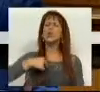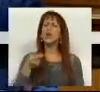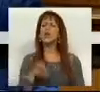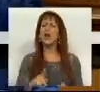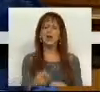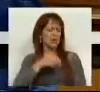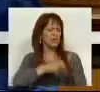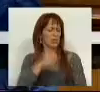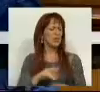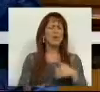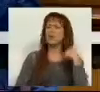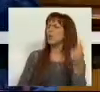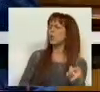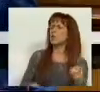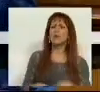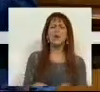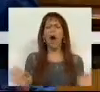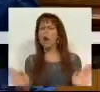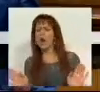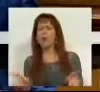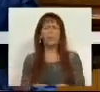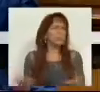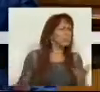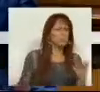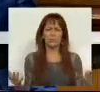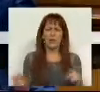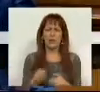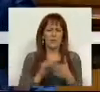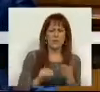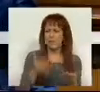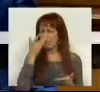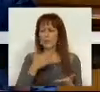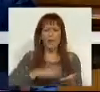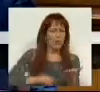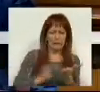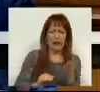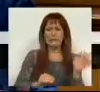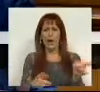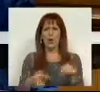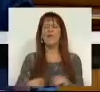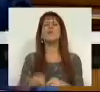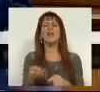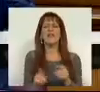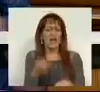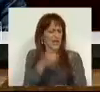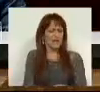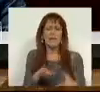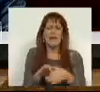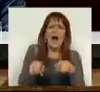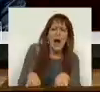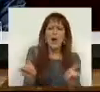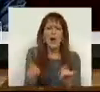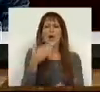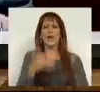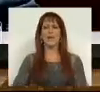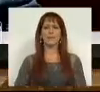nas reformas, no outro dia, afinal, não temos, afinal, consta do escrito, preto no branco. Sr. Ministro, vamos ter taxa nas reformas ou não? Muito obrigado.